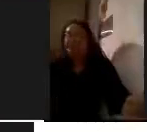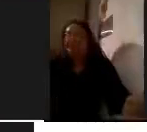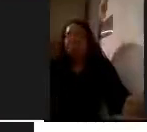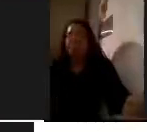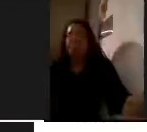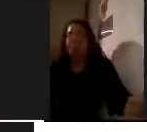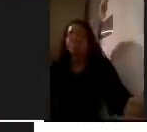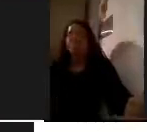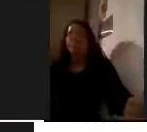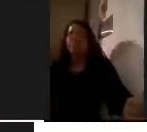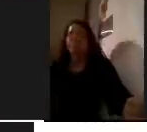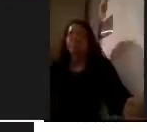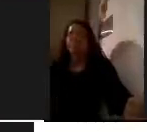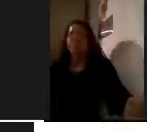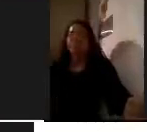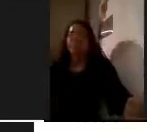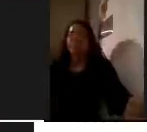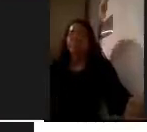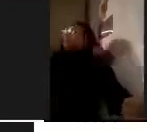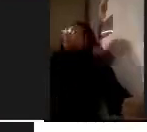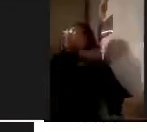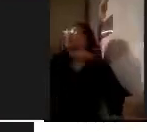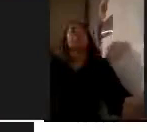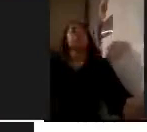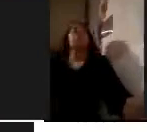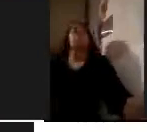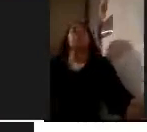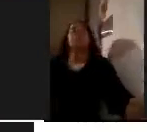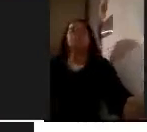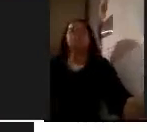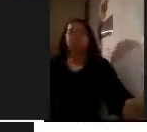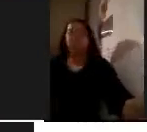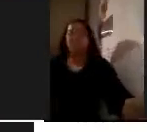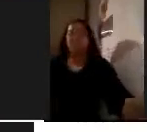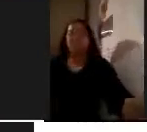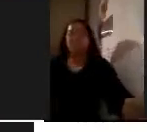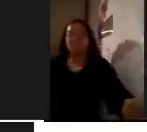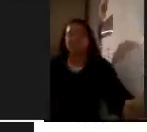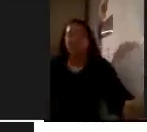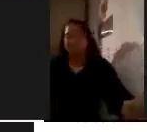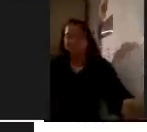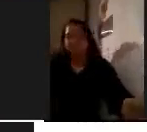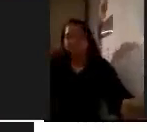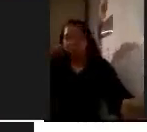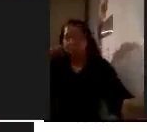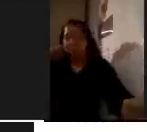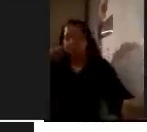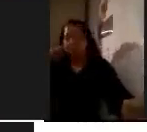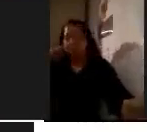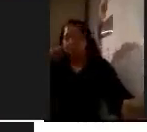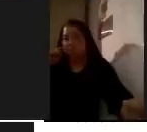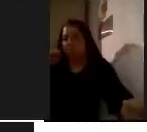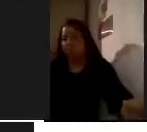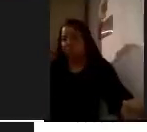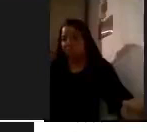trato gastrointestinal e um pulmão muito imaturo, uma musculatura muito imatura, qual que é a